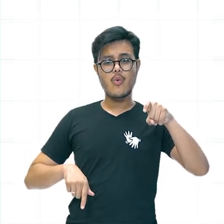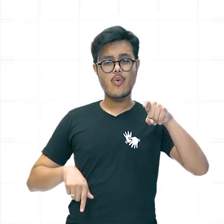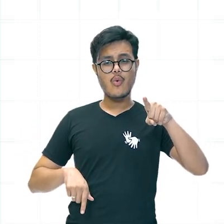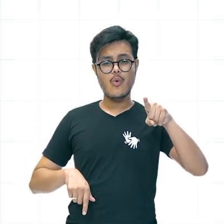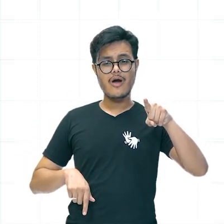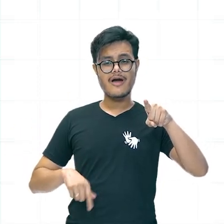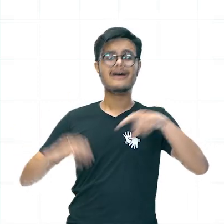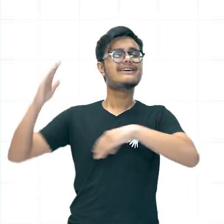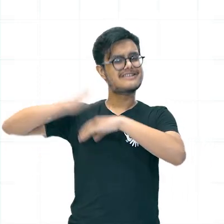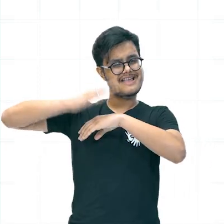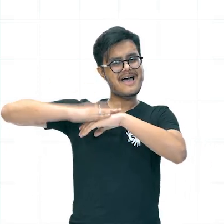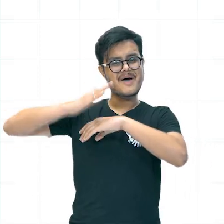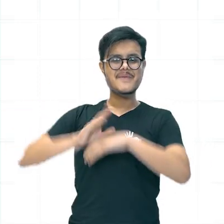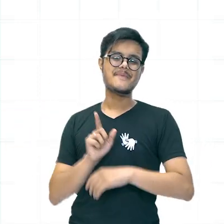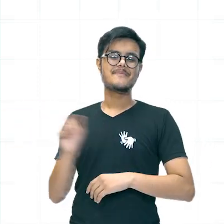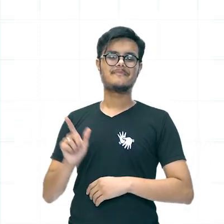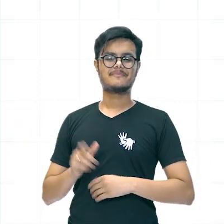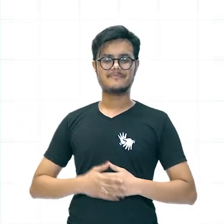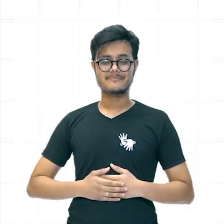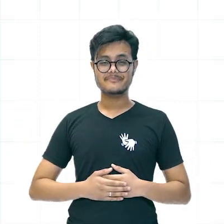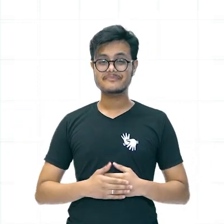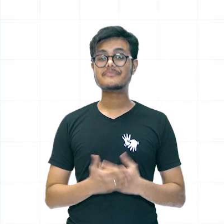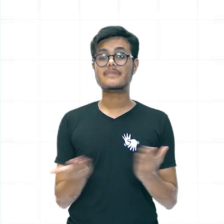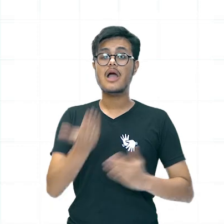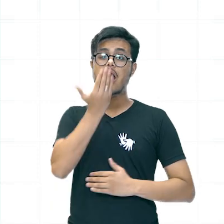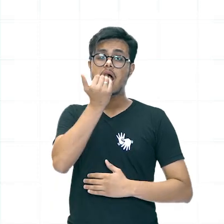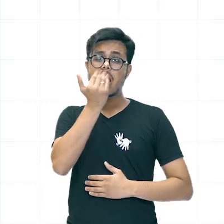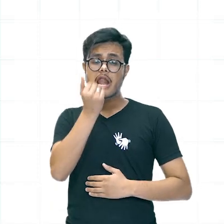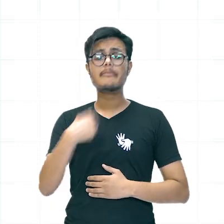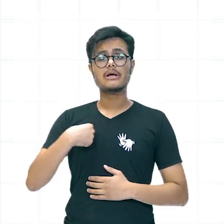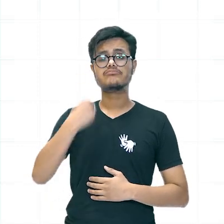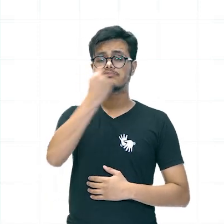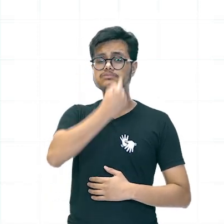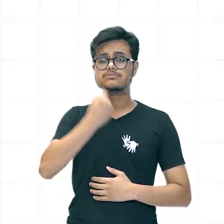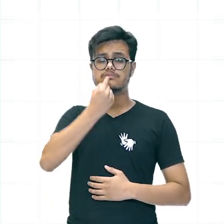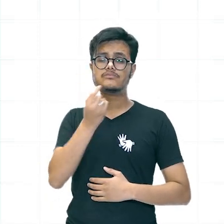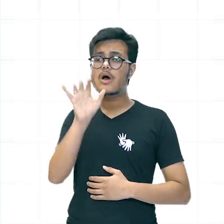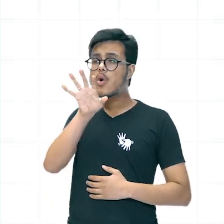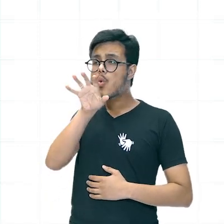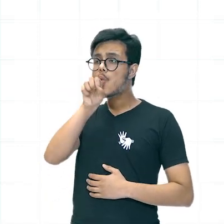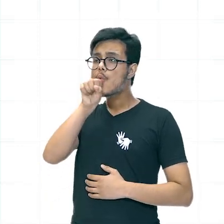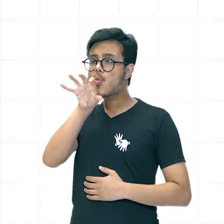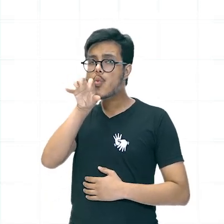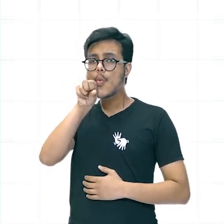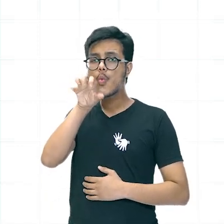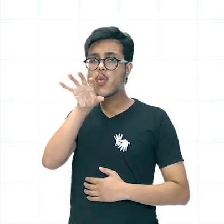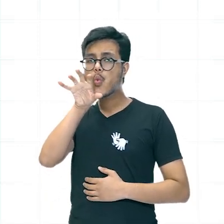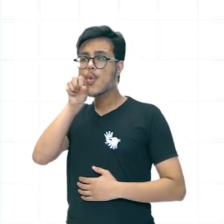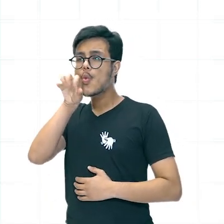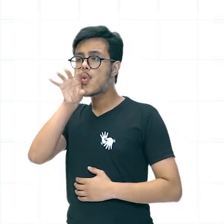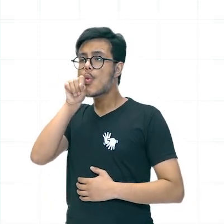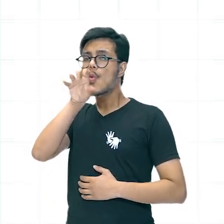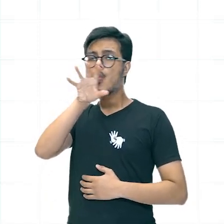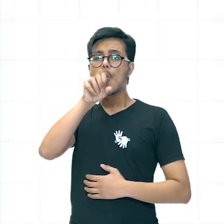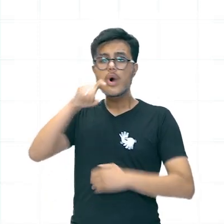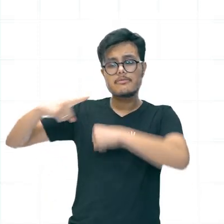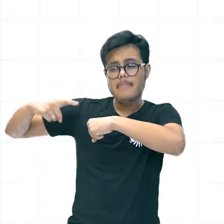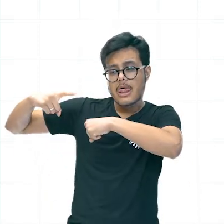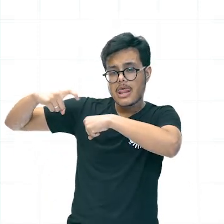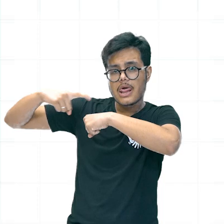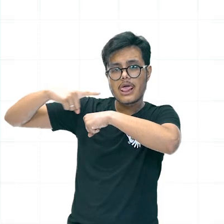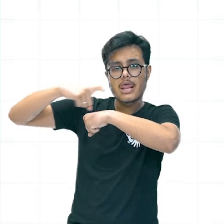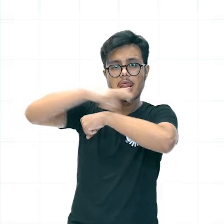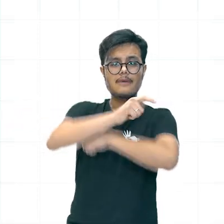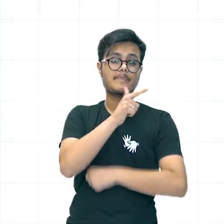algo curioso, né, da estrutura dele. Se alimenta através de uma faringe contrátil que suga os restos de matéria orgânica morta presentes na